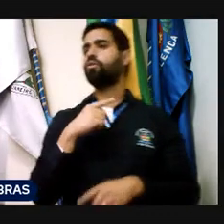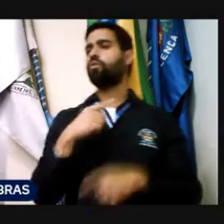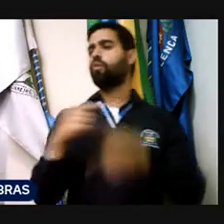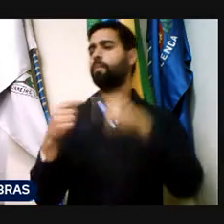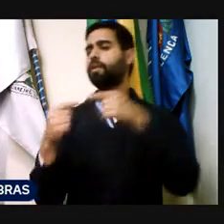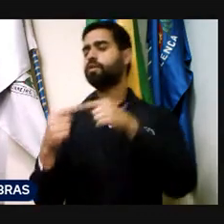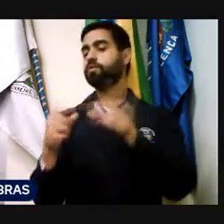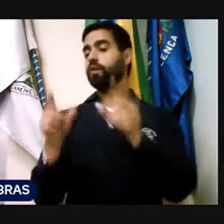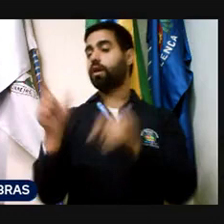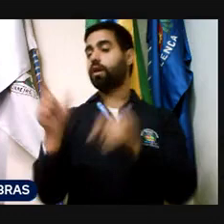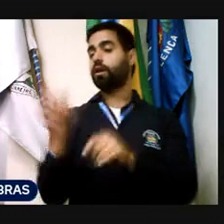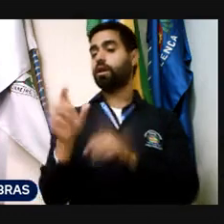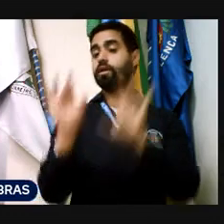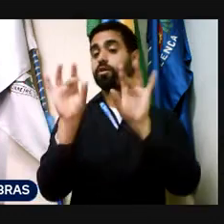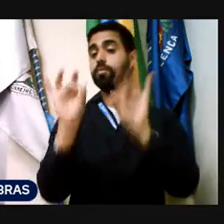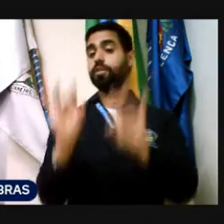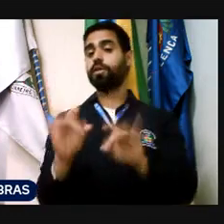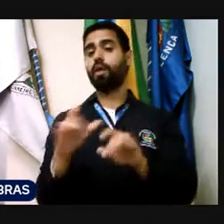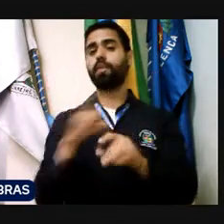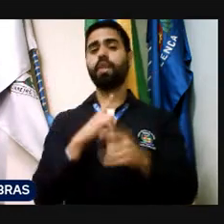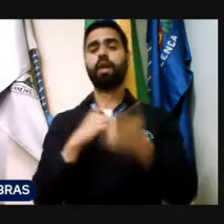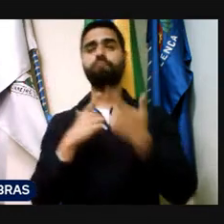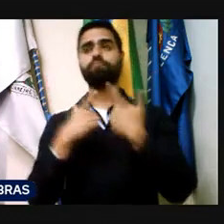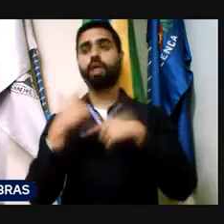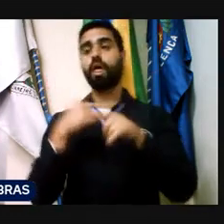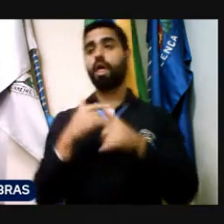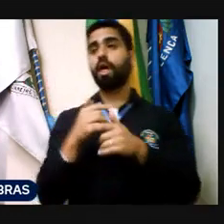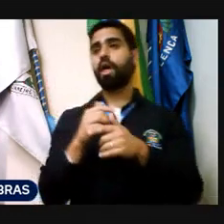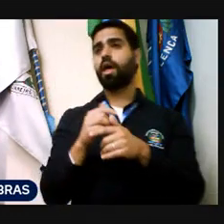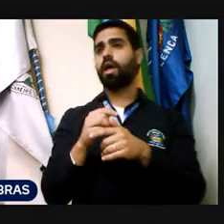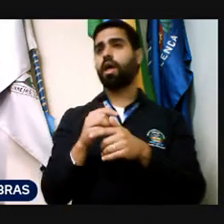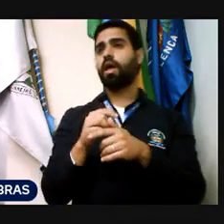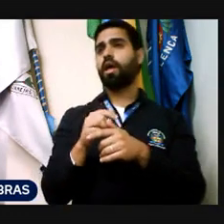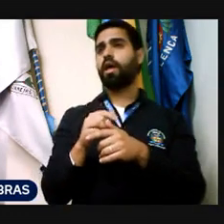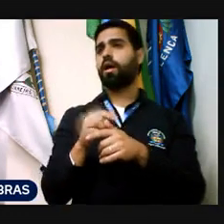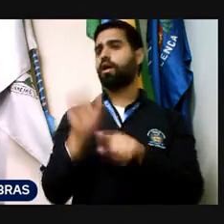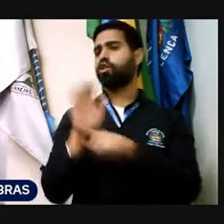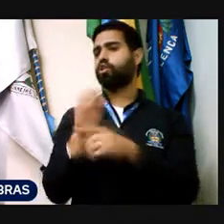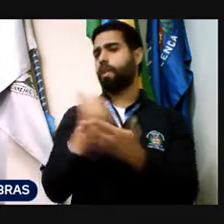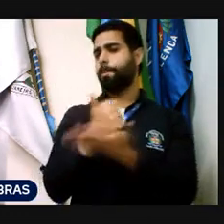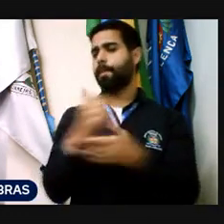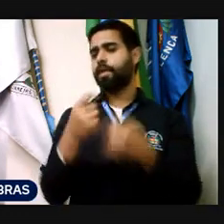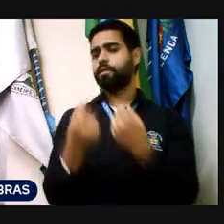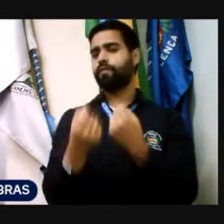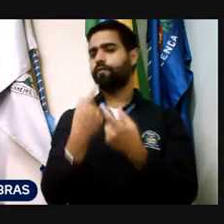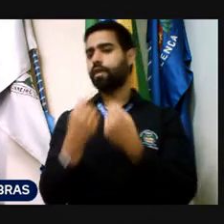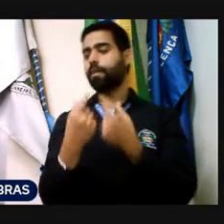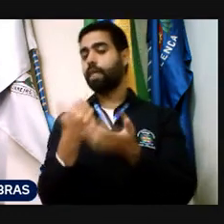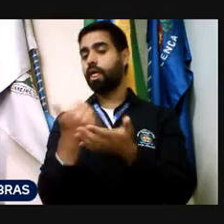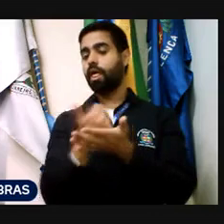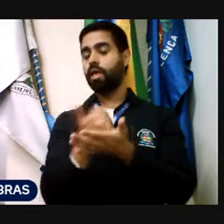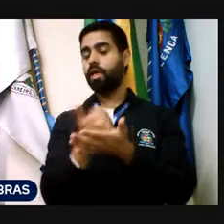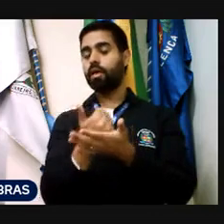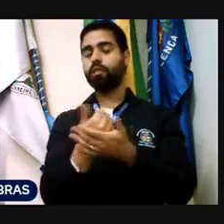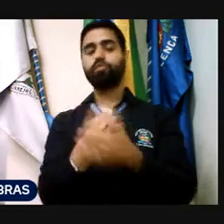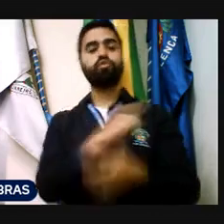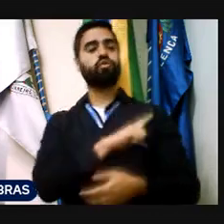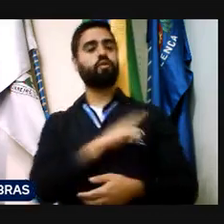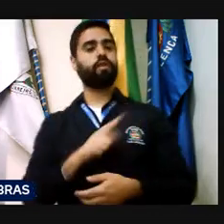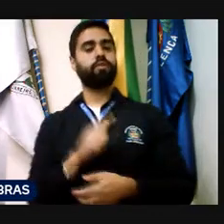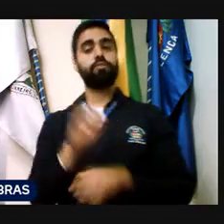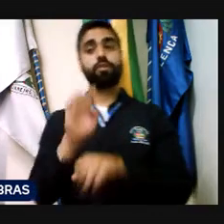especial para atender a assistência básica farmacêutica com recursos advindos do governo